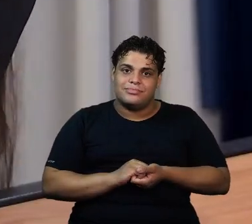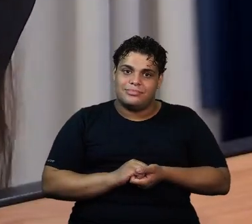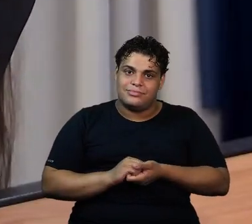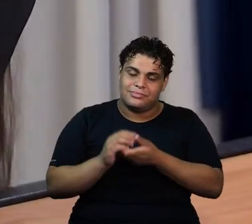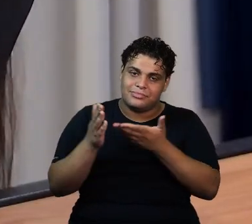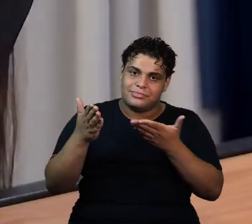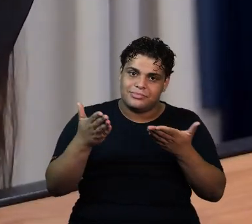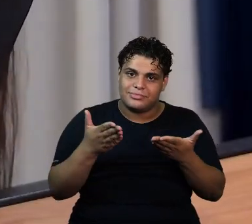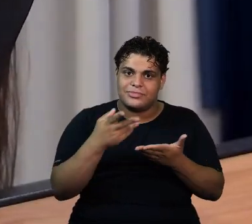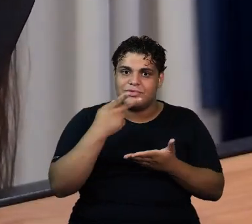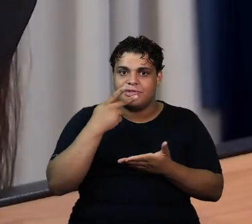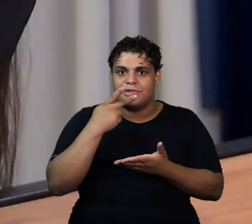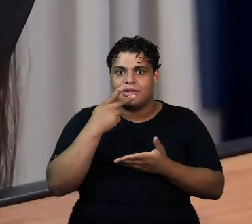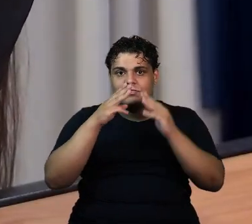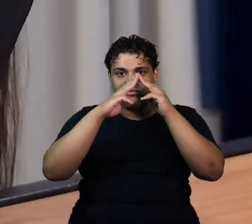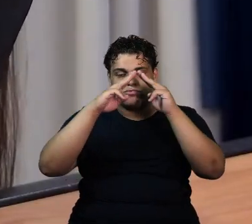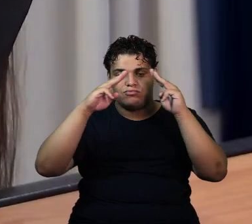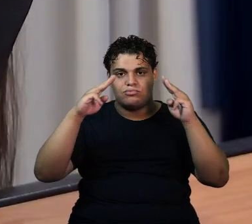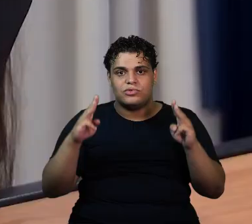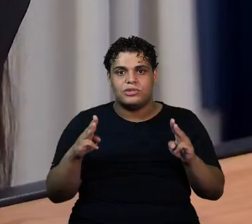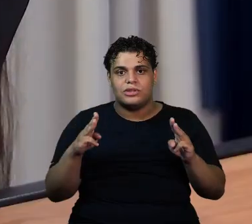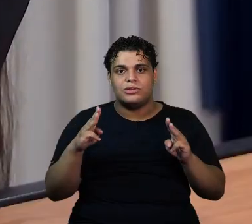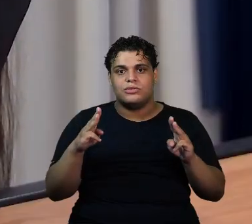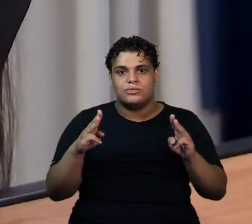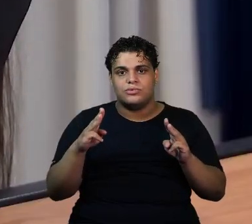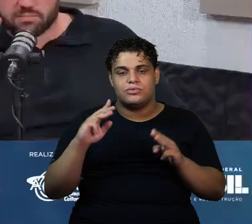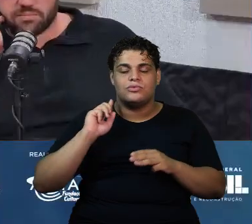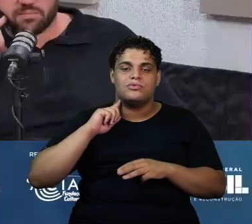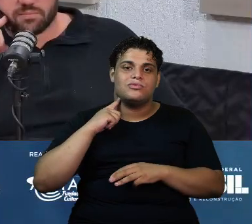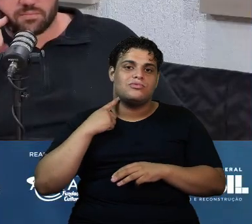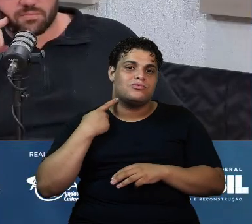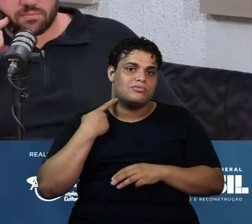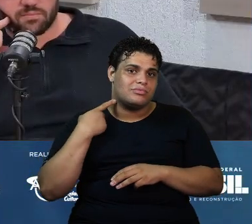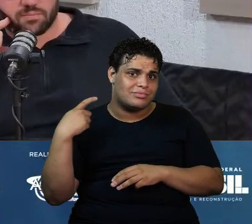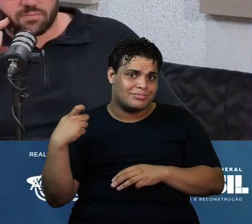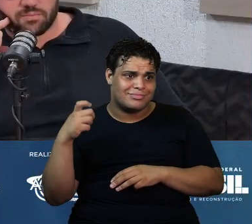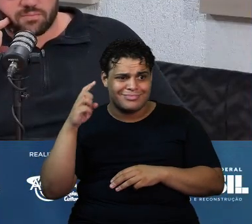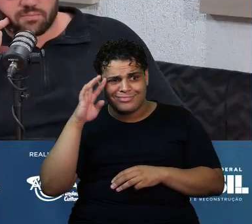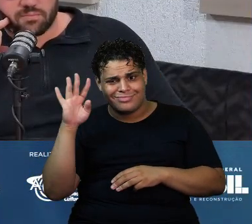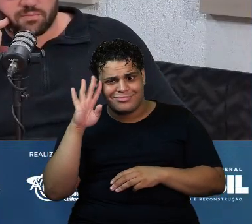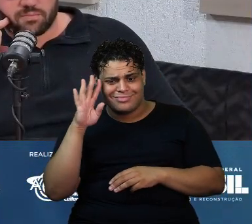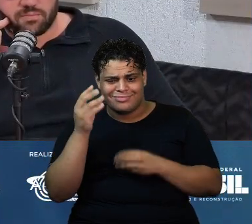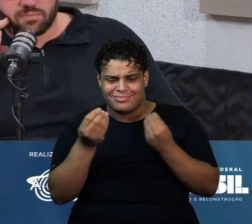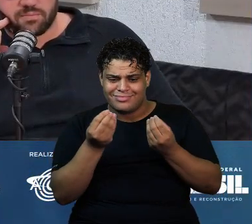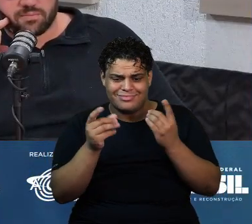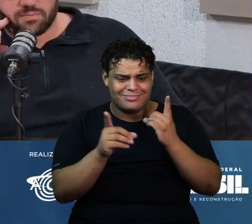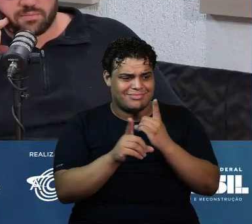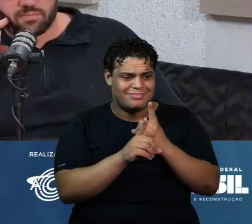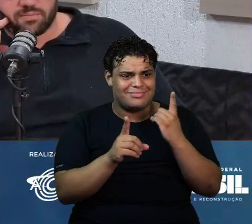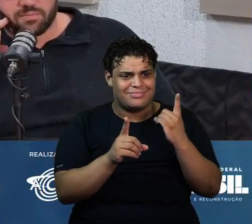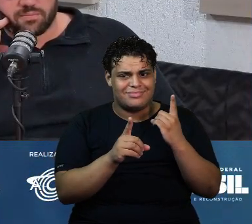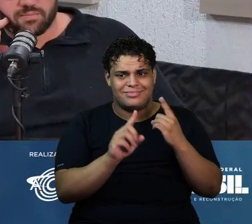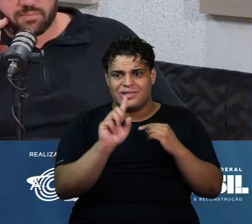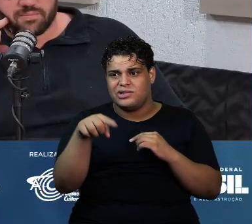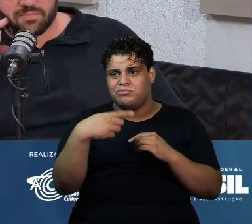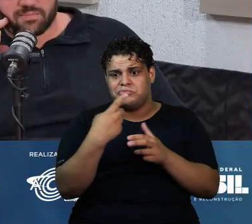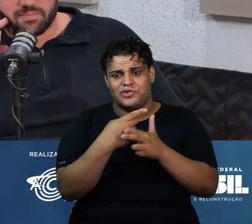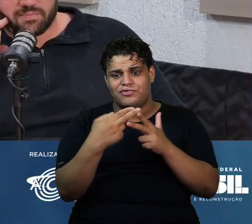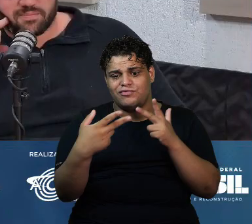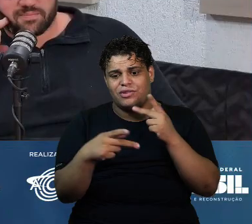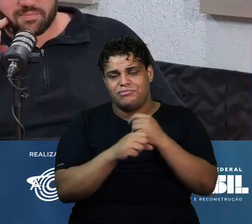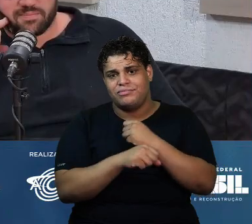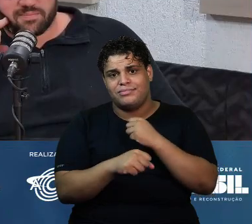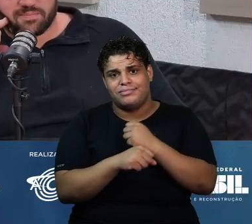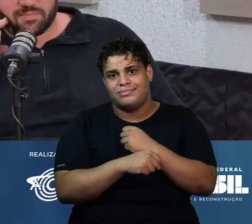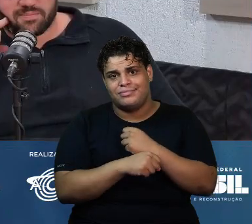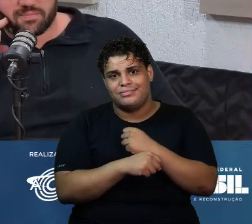trazer, falando que tem um museu do lixo. Você imagina a situação de você encontrar tantos anos depois algo que foi construído